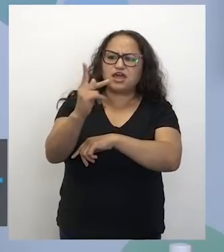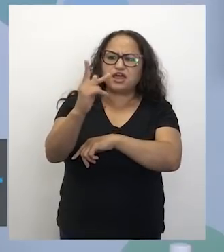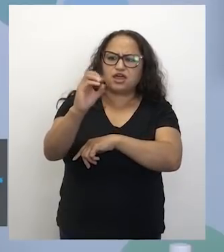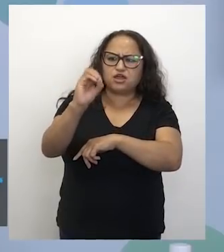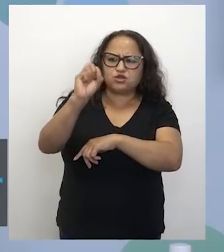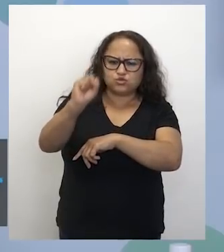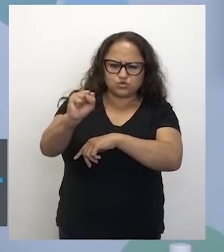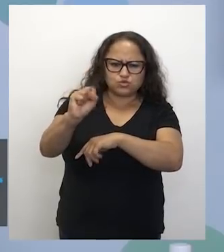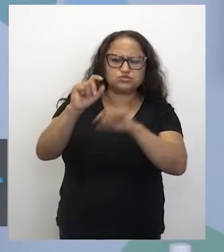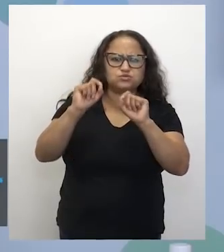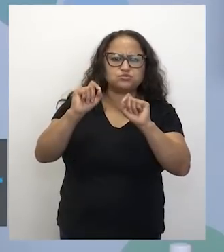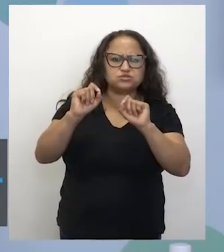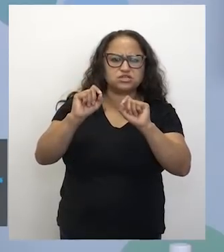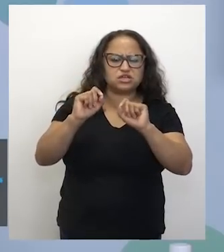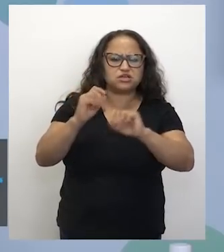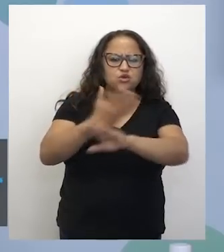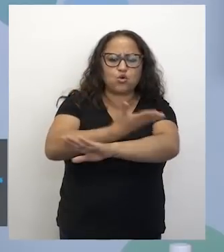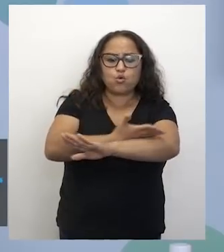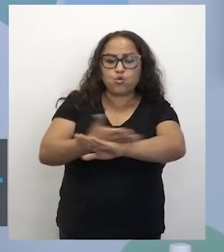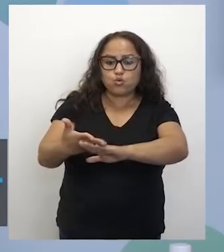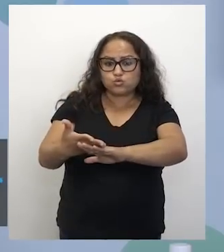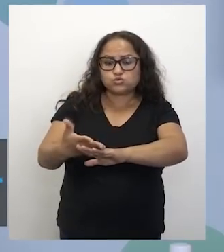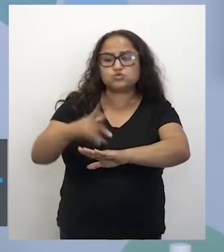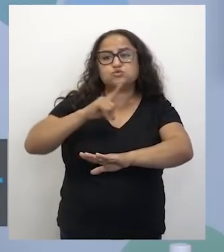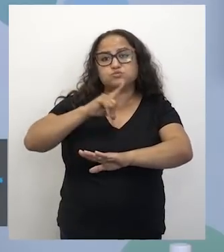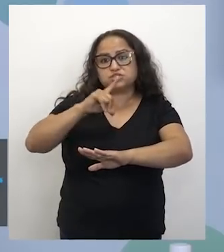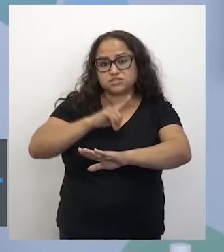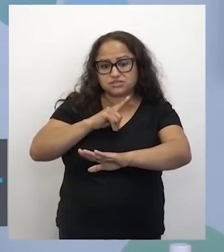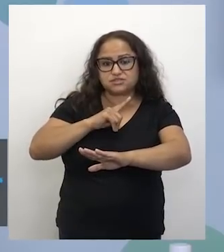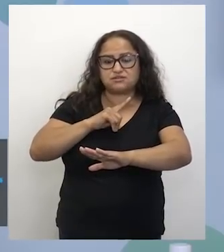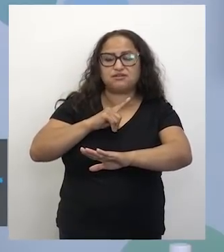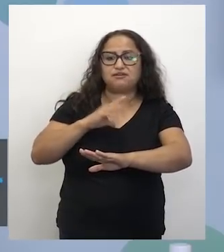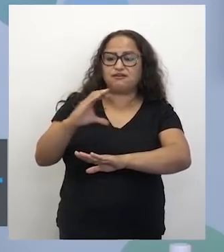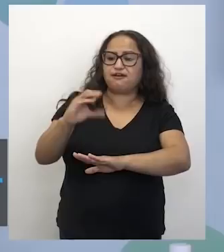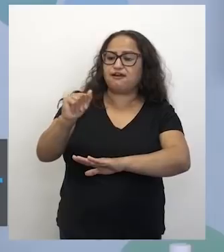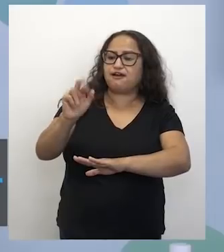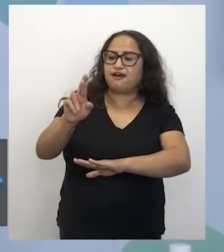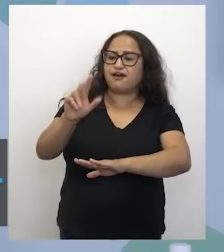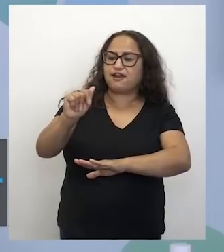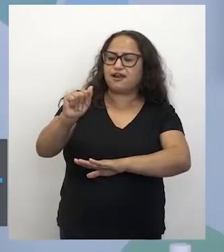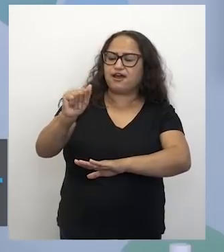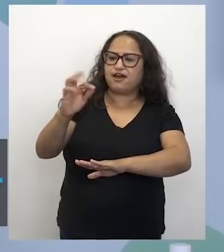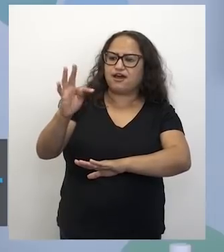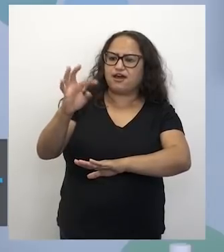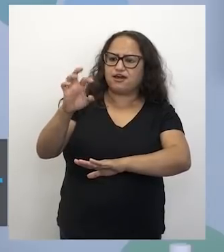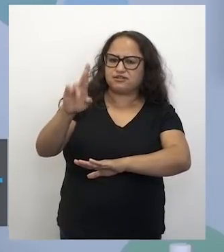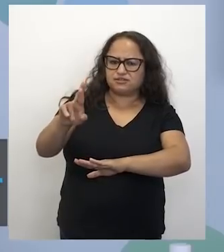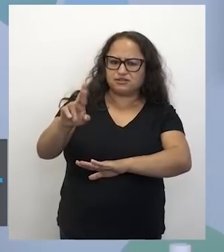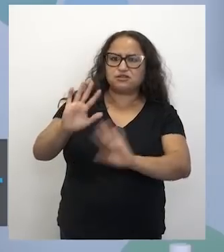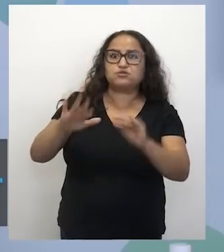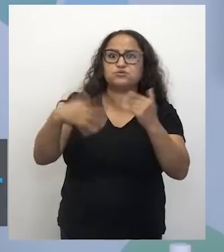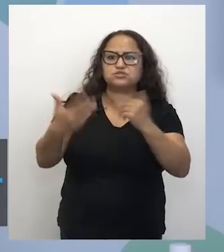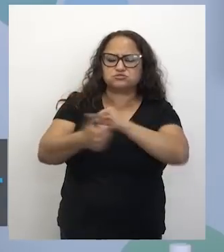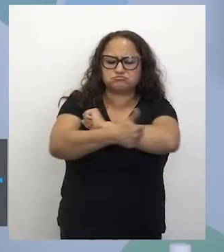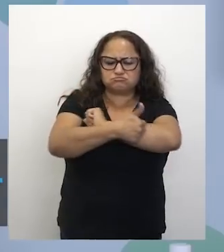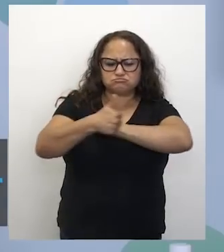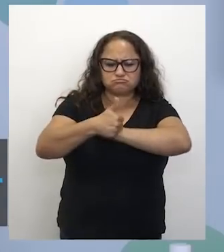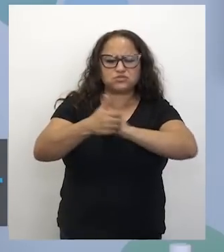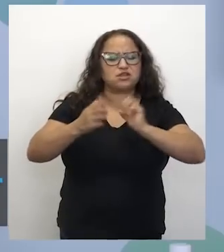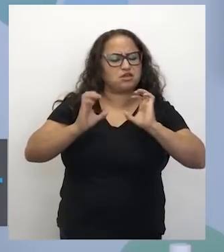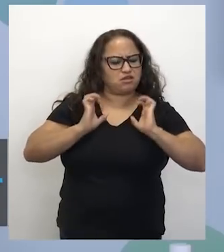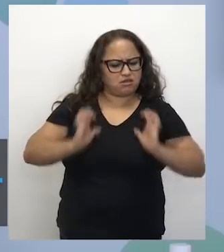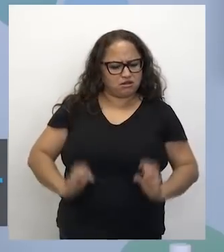Caráter, hábito, né? Quando a gente pensa na ética e mesmo na moral, já que